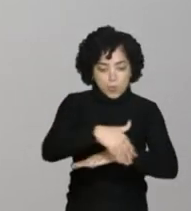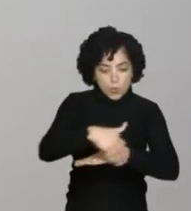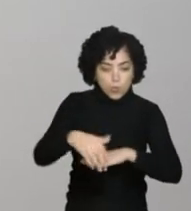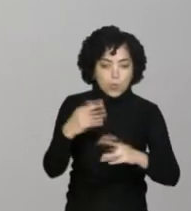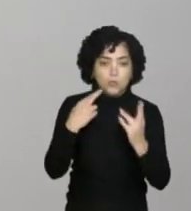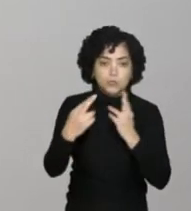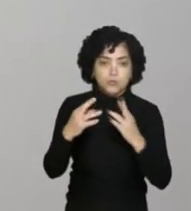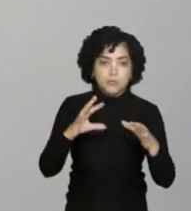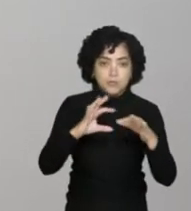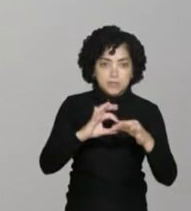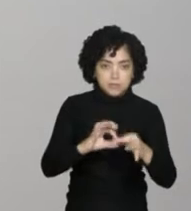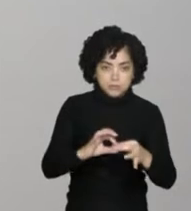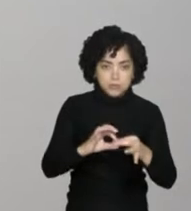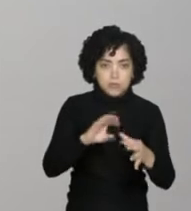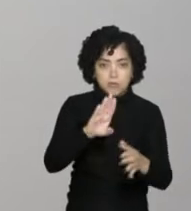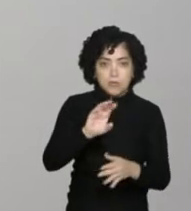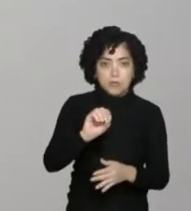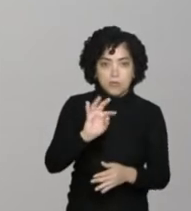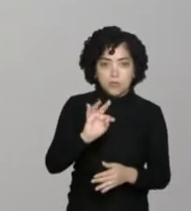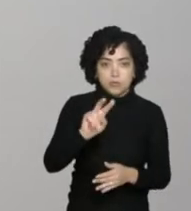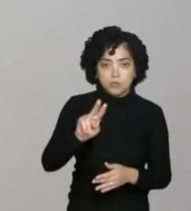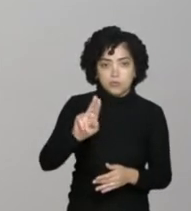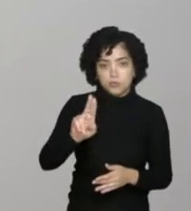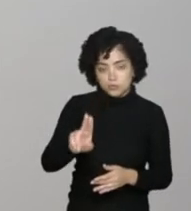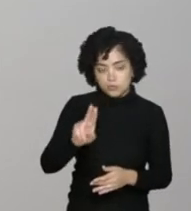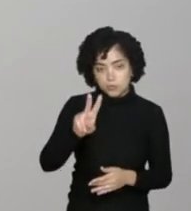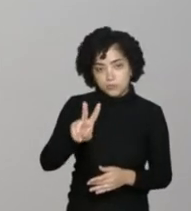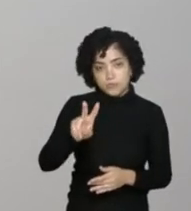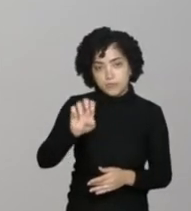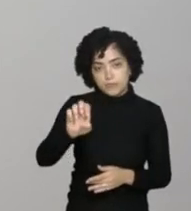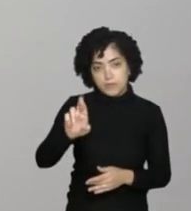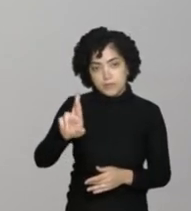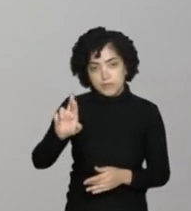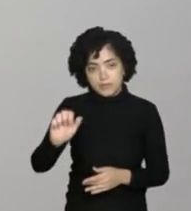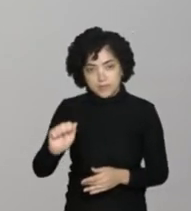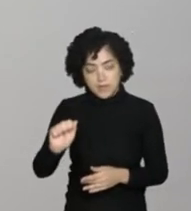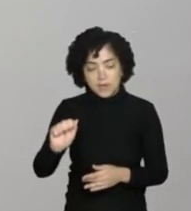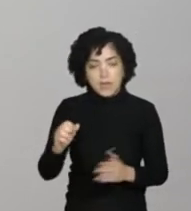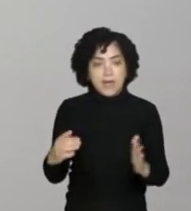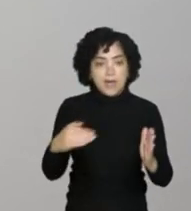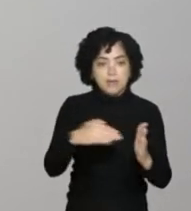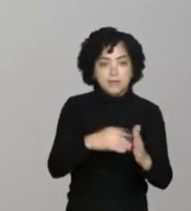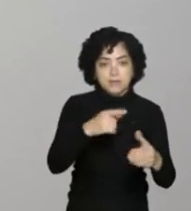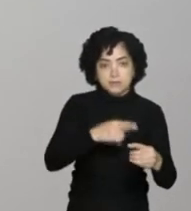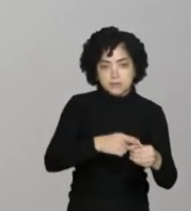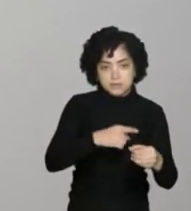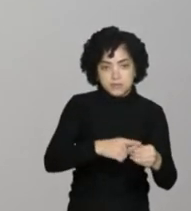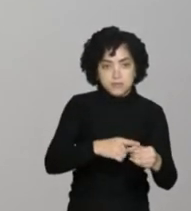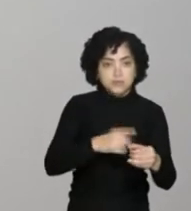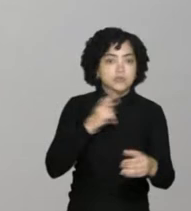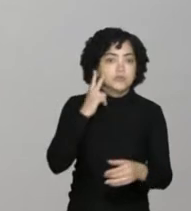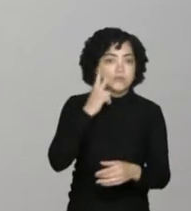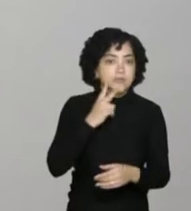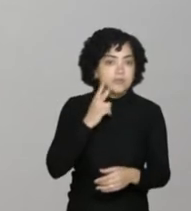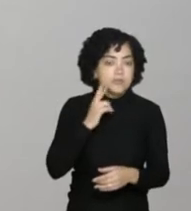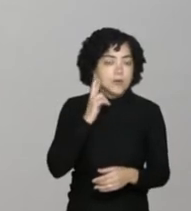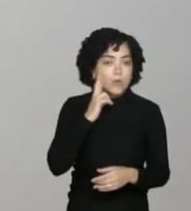liga a Butuverá a Vidal Ramos, e essa rodovia, ela consta no Google como uma rodovia